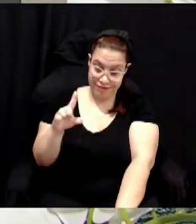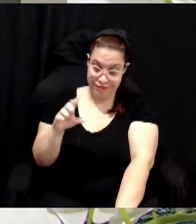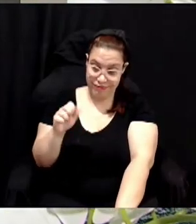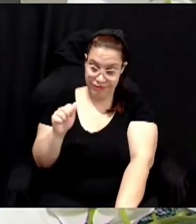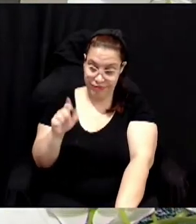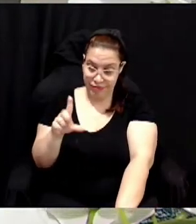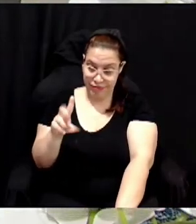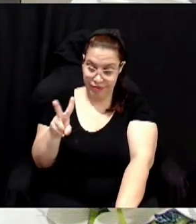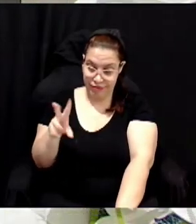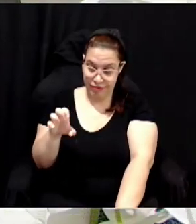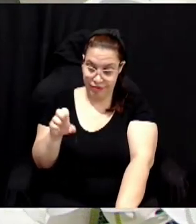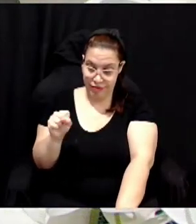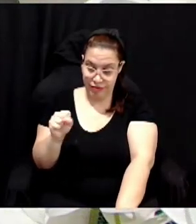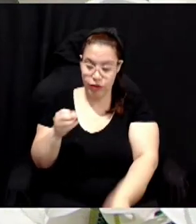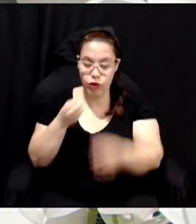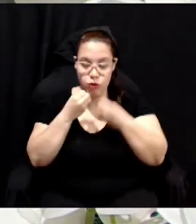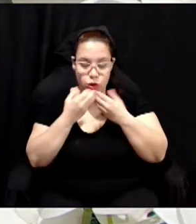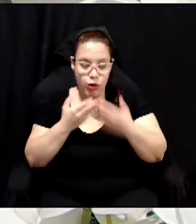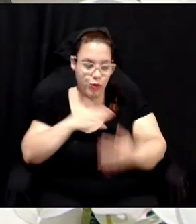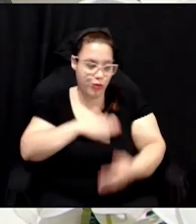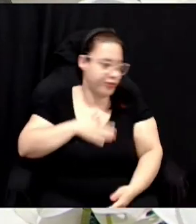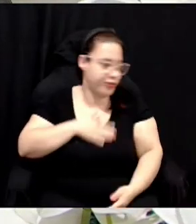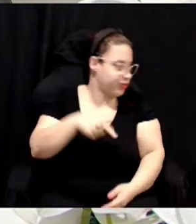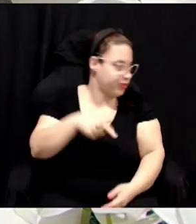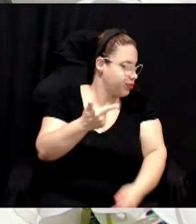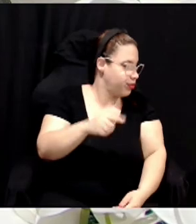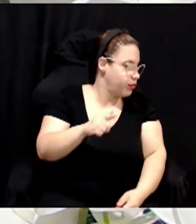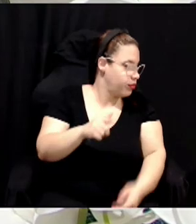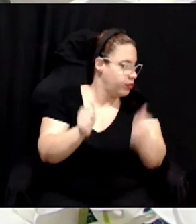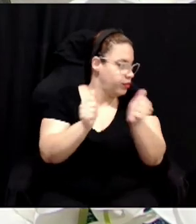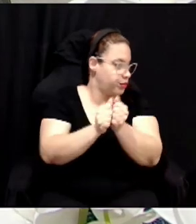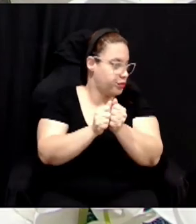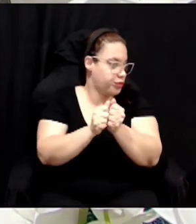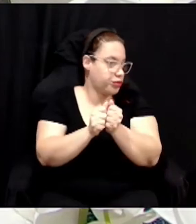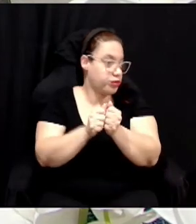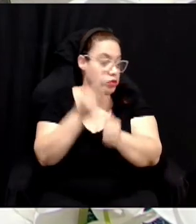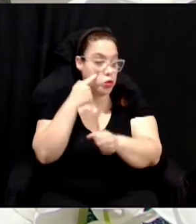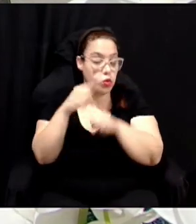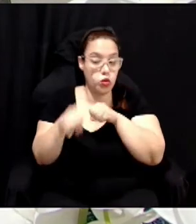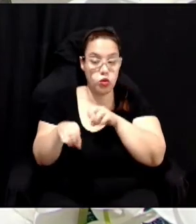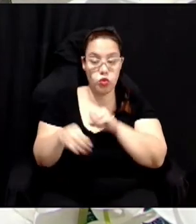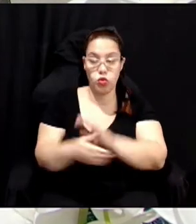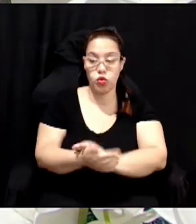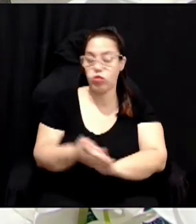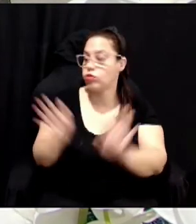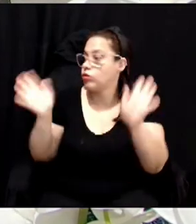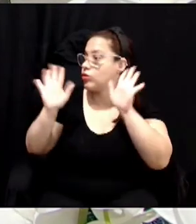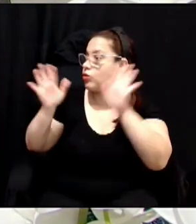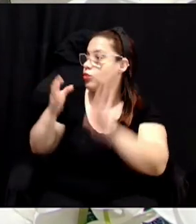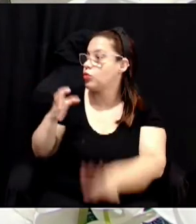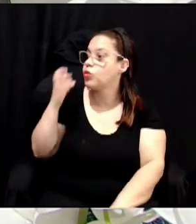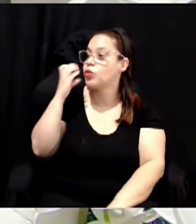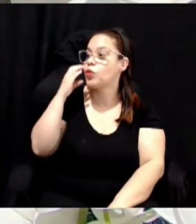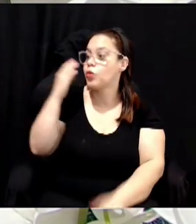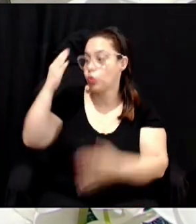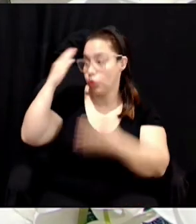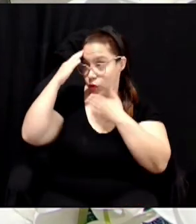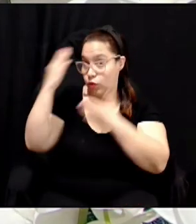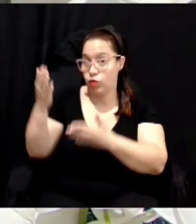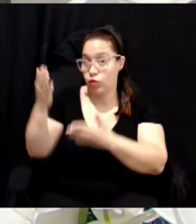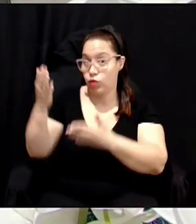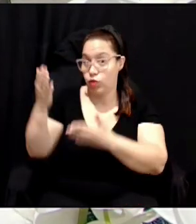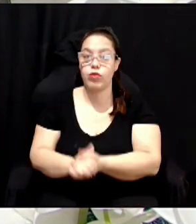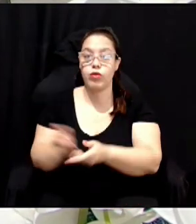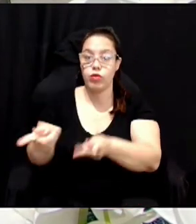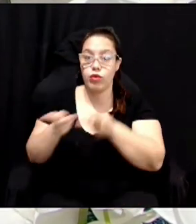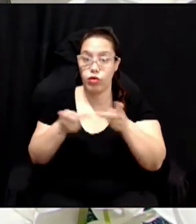Colvest. Tudo bem, professor? Prazer em tê-lo conosco aqui no quadro de Olho na Educação. Olá, André, muito obrigado pelo convite mais uma vez.